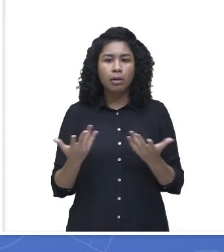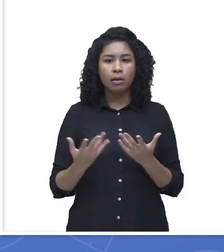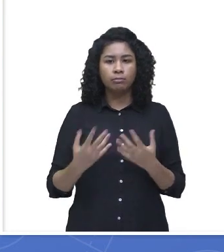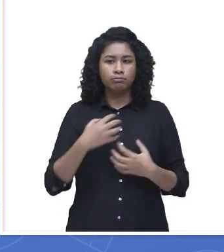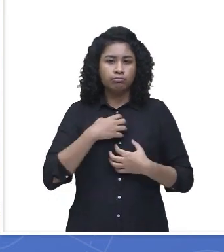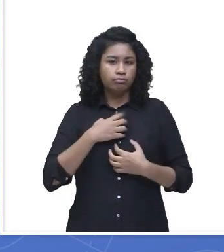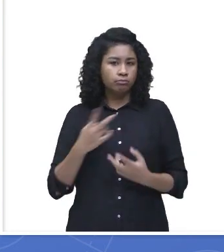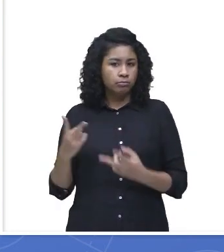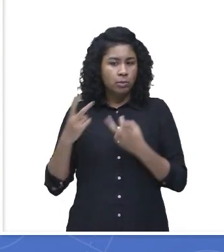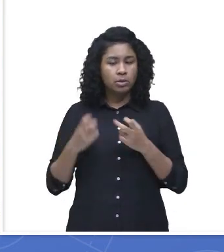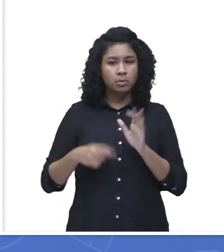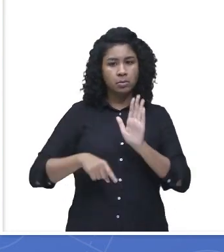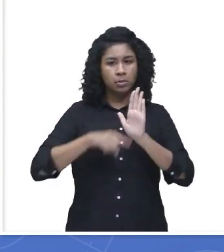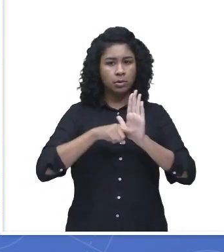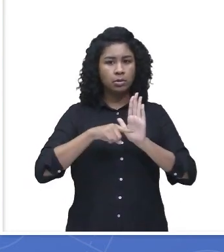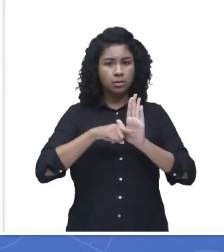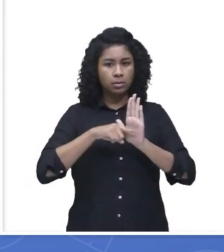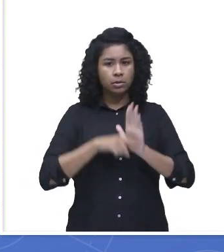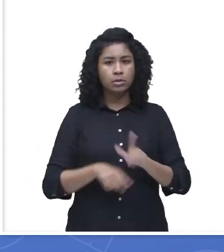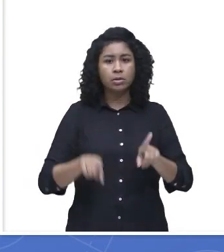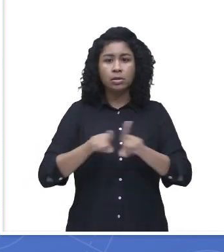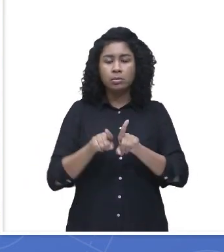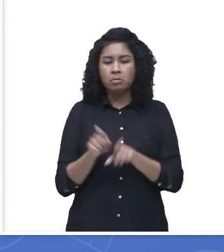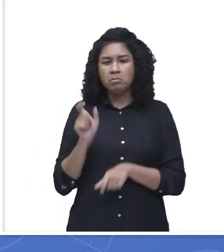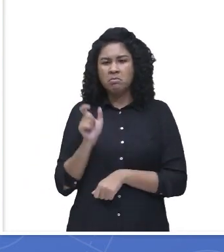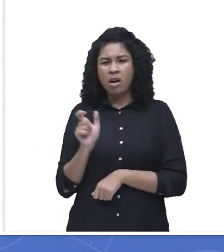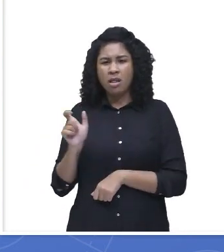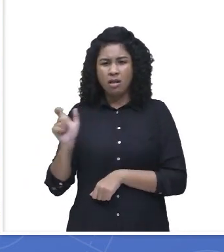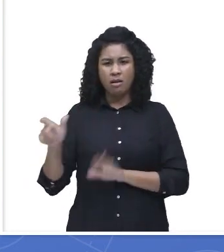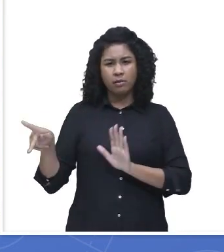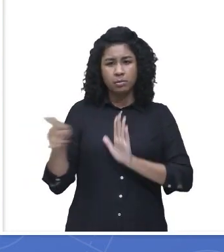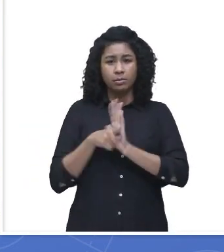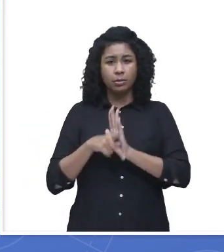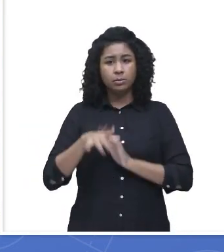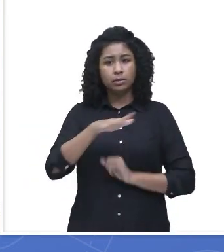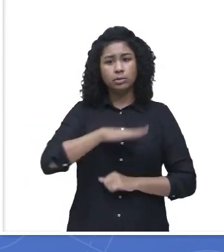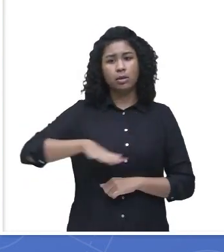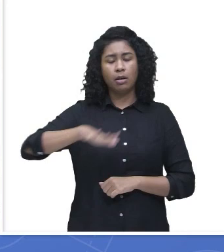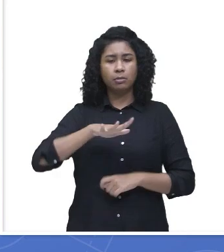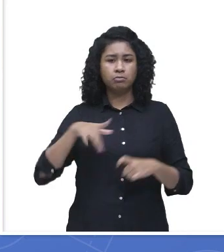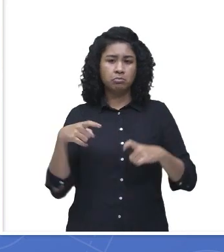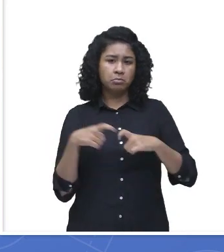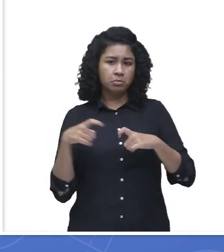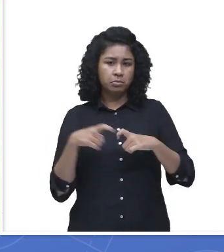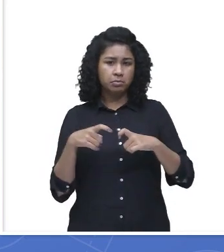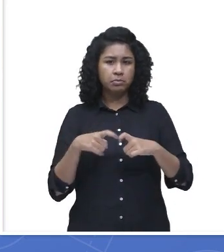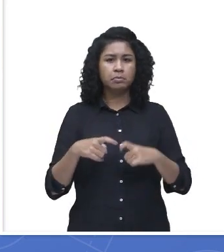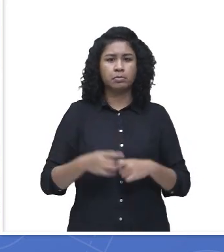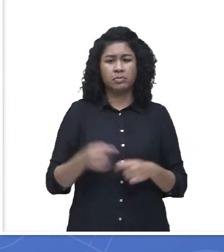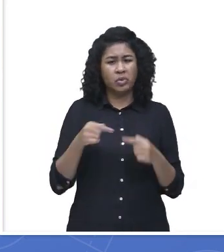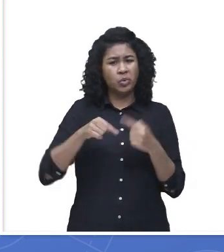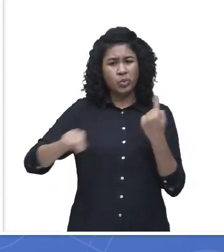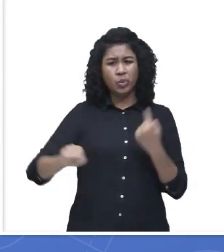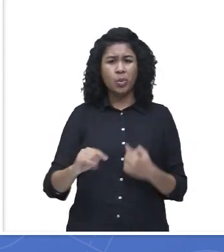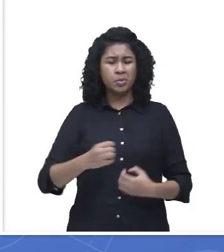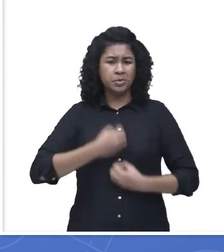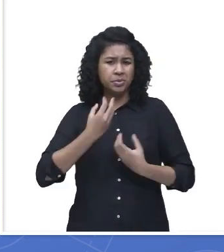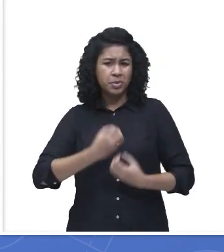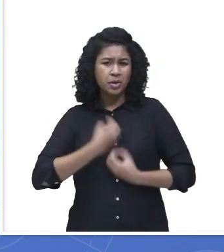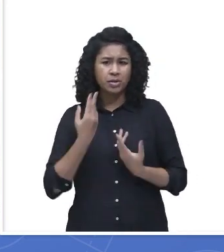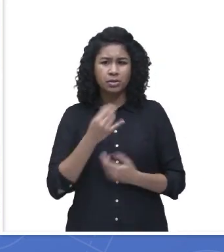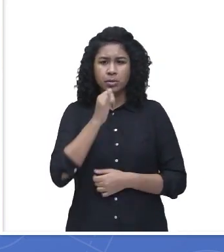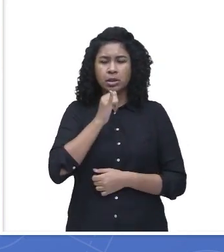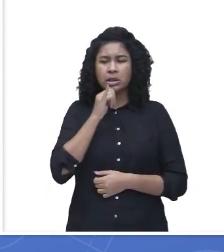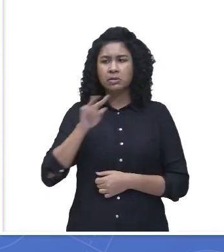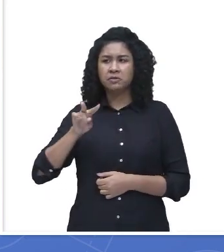termos que nós vamos ter lá nos seus poemas, que são próprios da medicina, termos antipoéticos, muitas vezes ele vai usar o